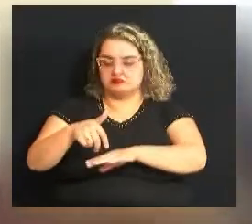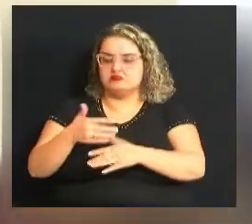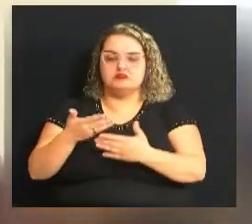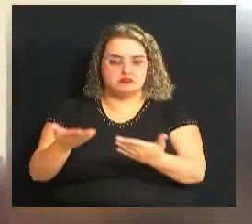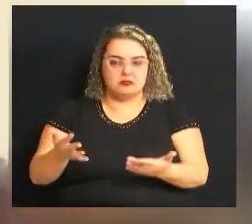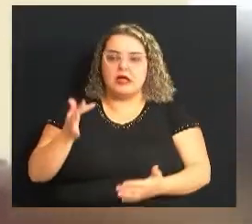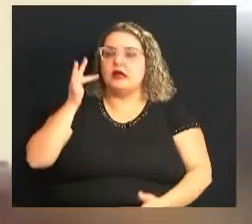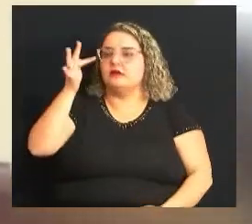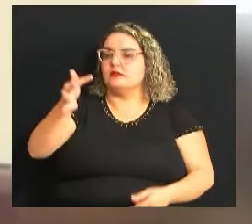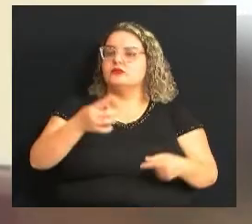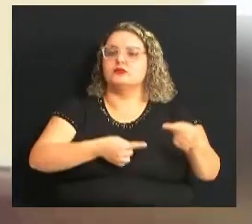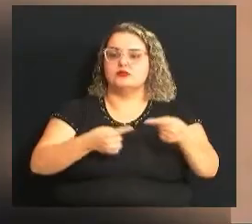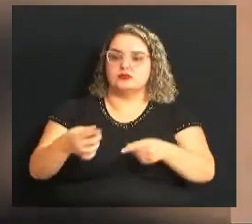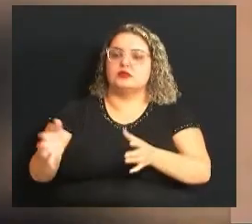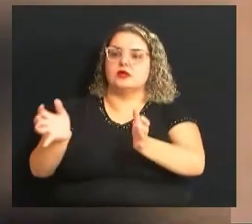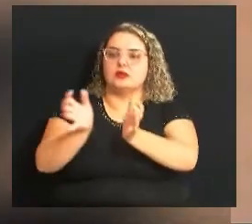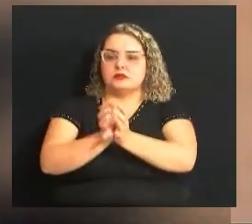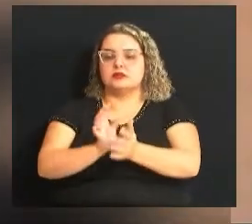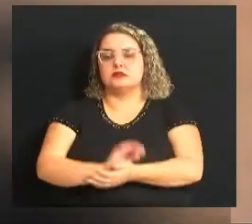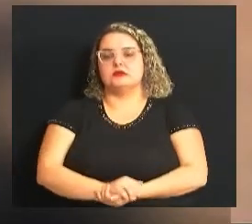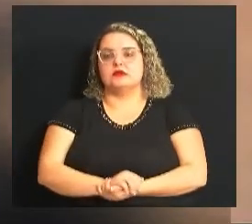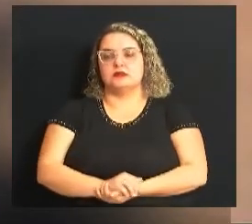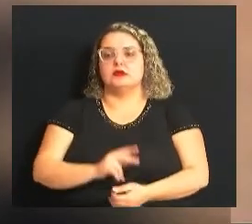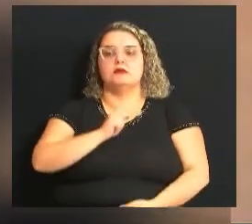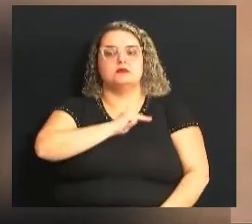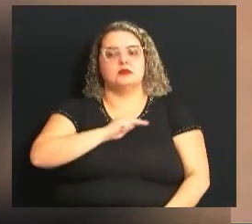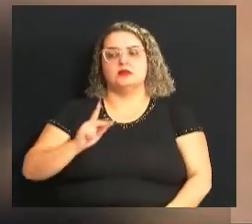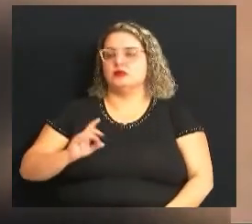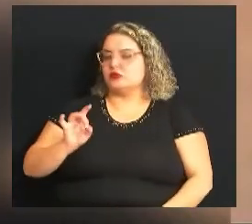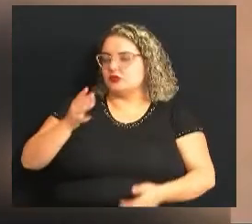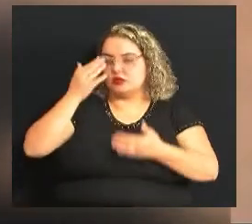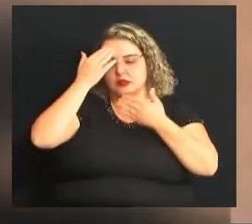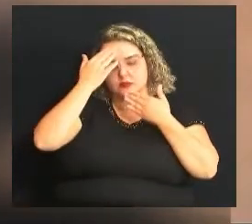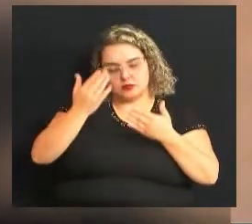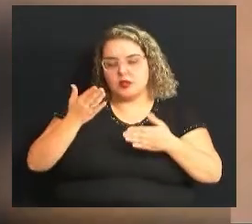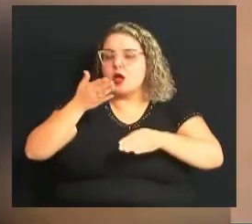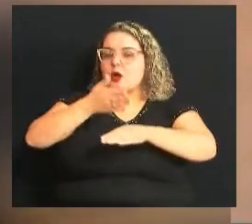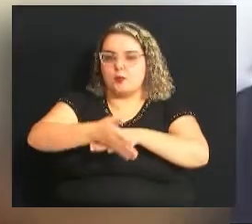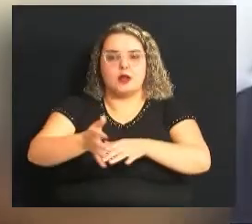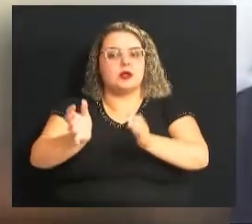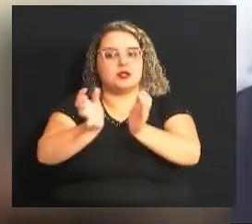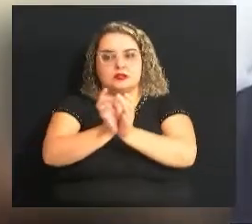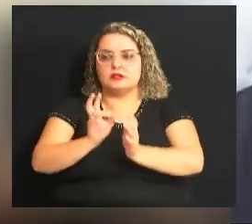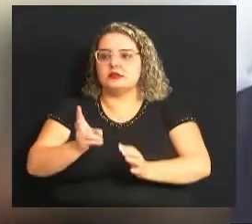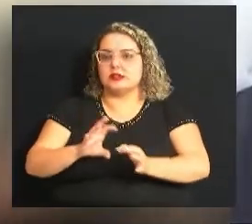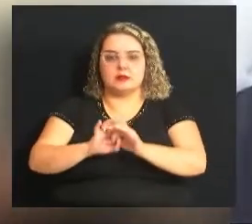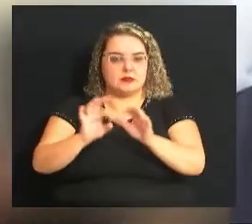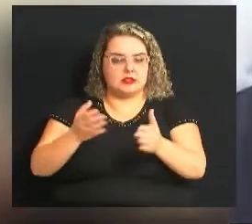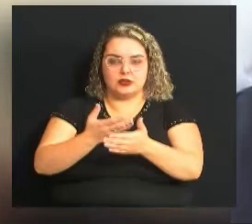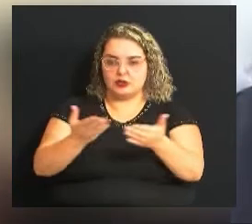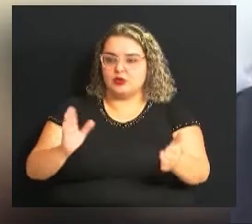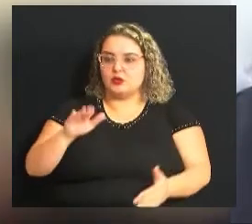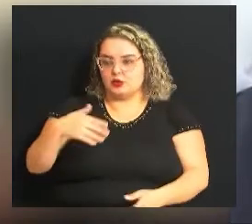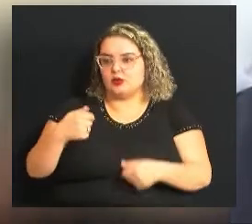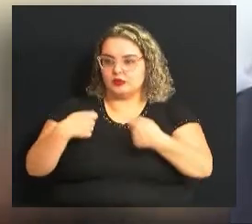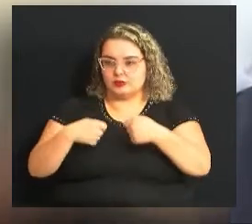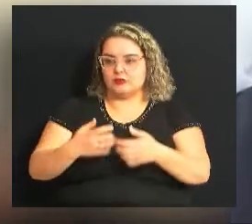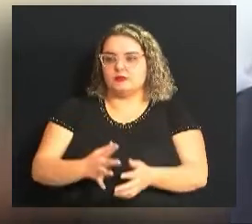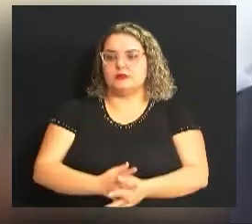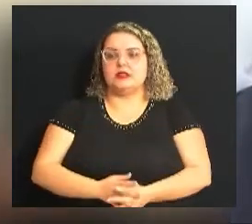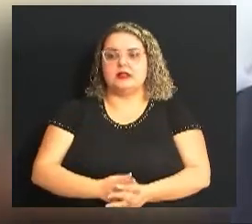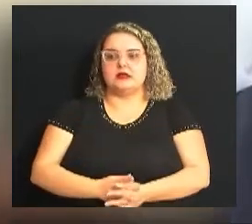Jaime se colocou à disposição para futuros debates da o presente Só agradeço agradeço por fazer parte da comissão